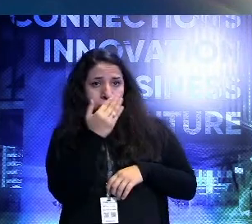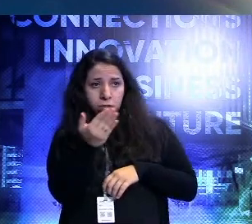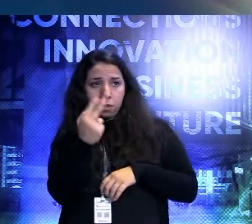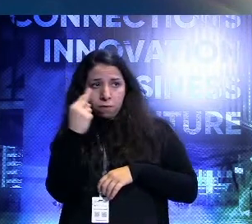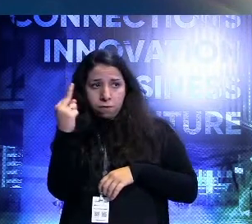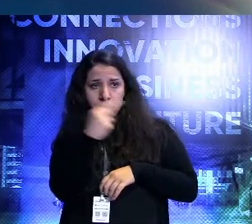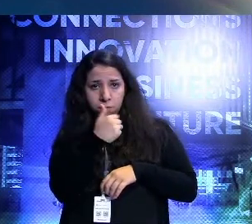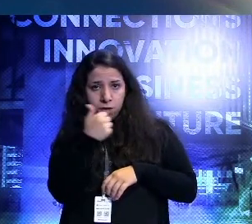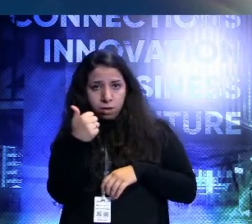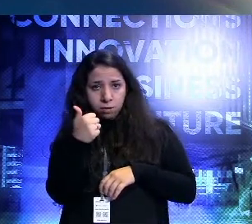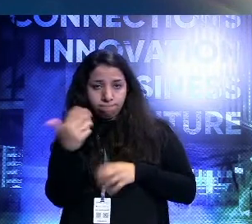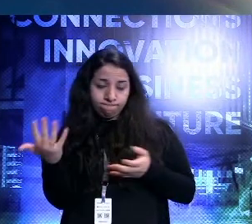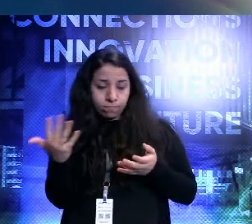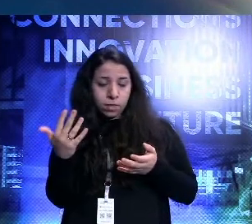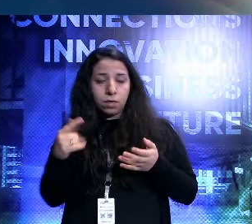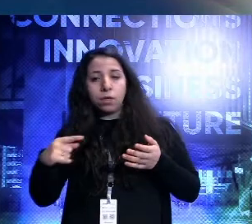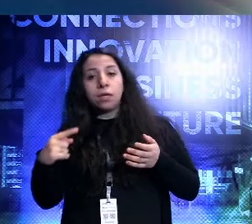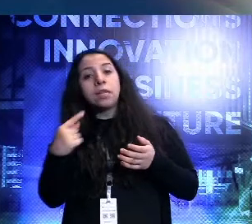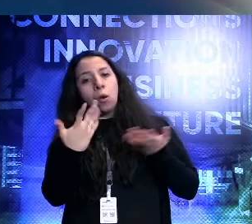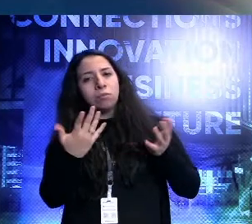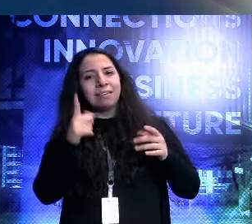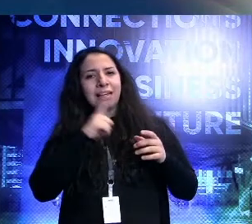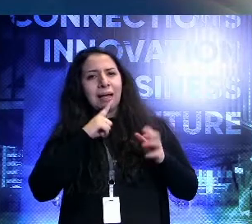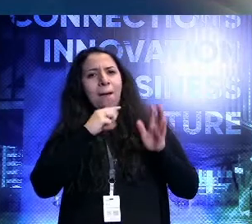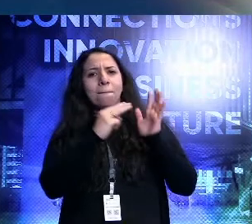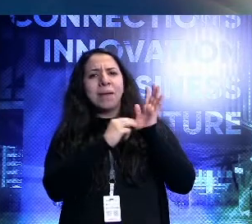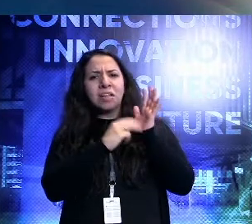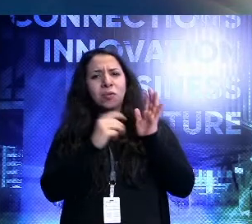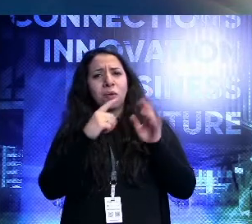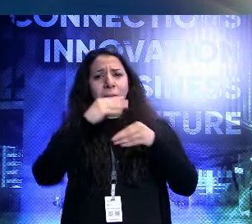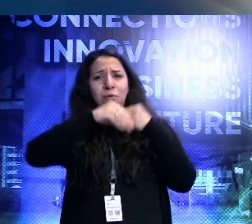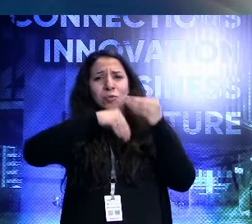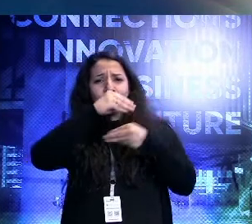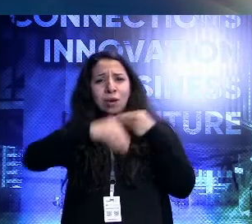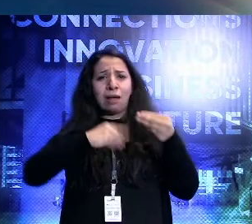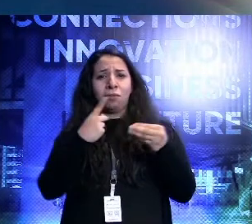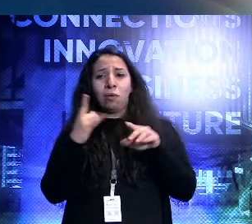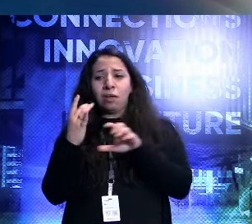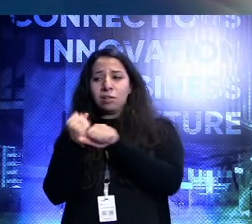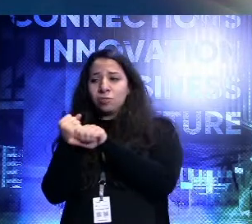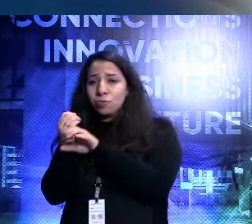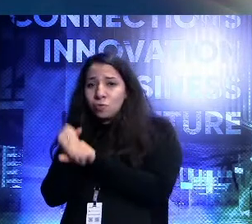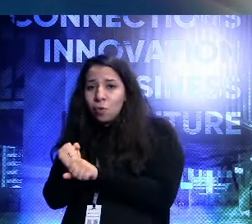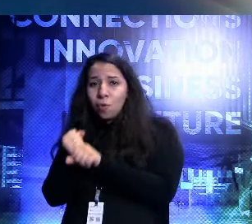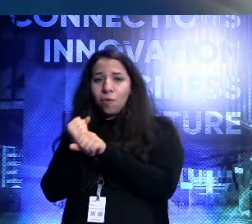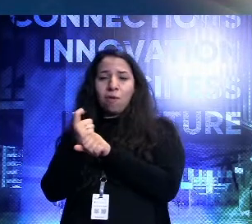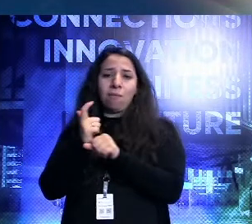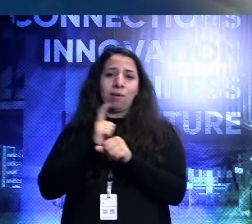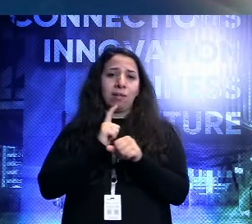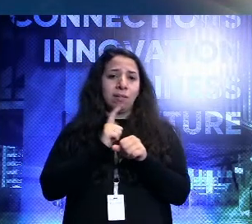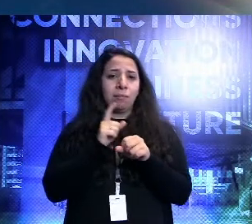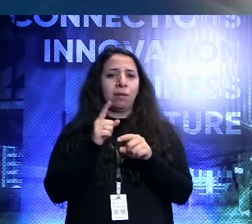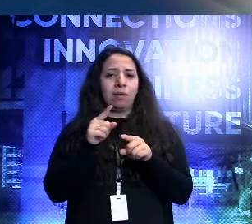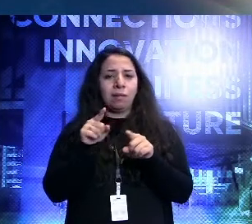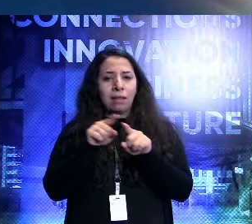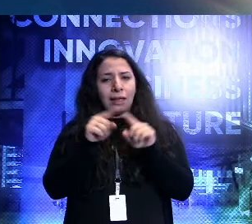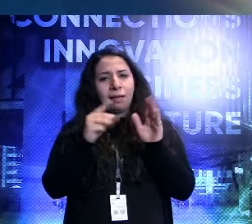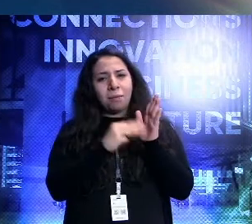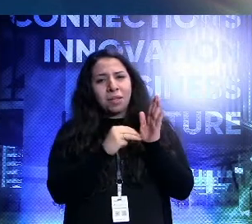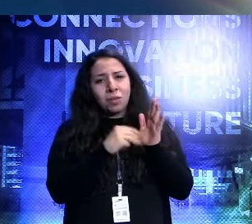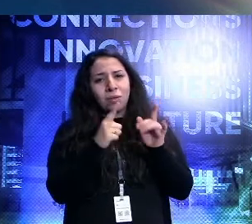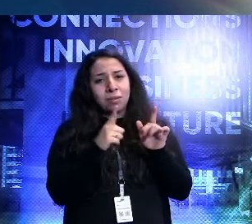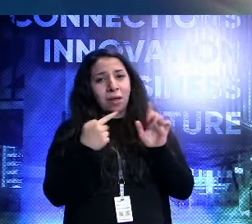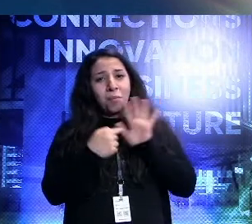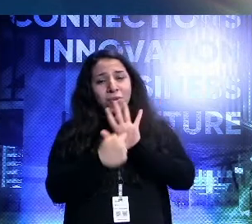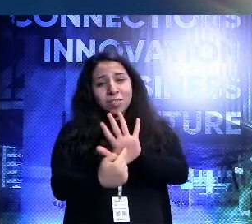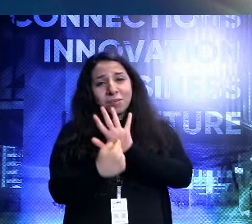de métodos aqui que está tudo misturado, método de cálculo, método de exibição, método